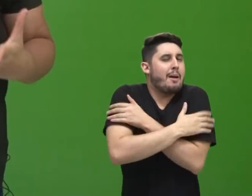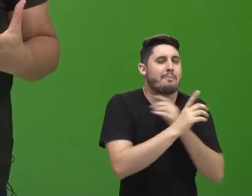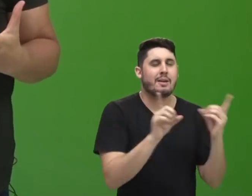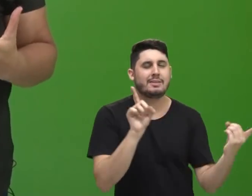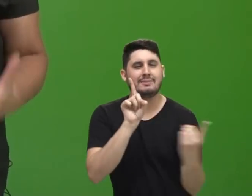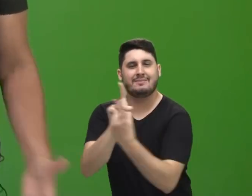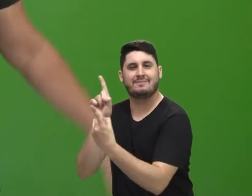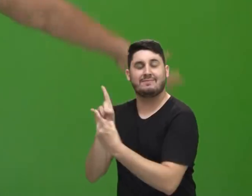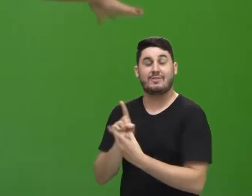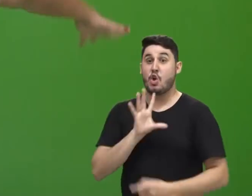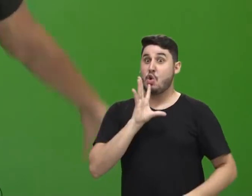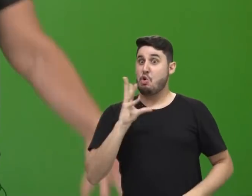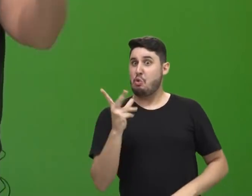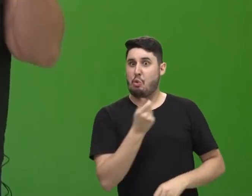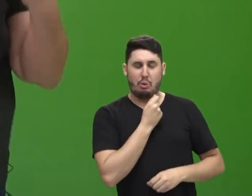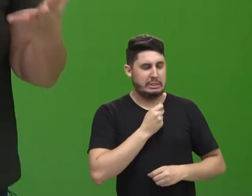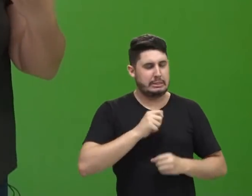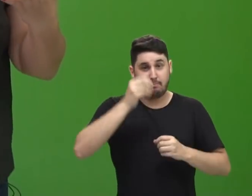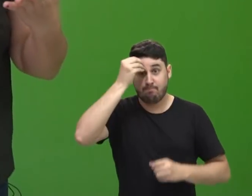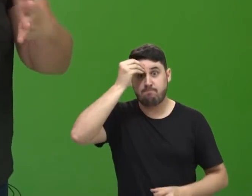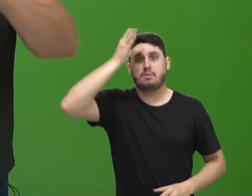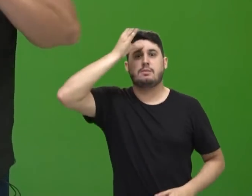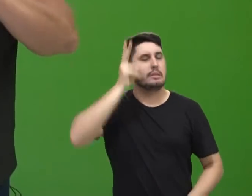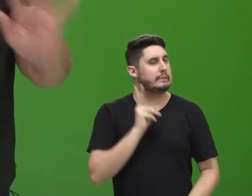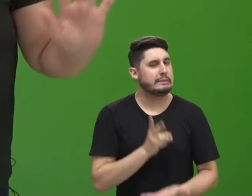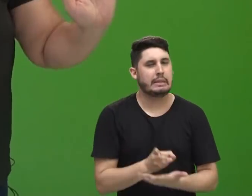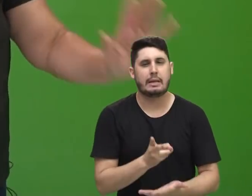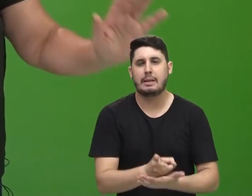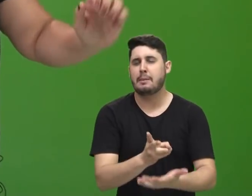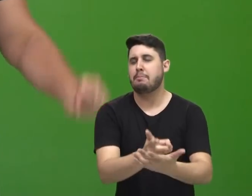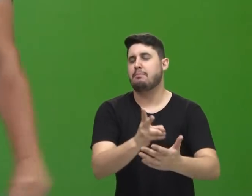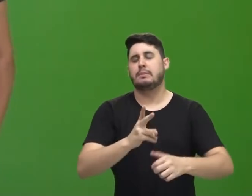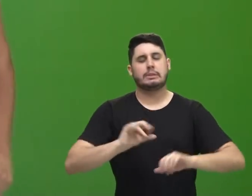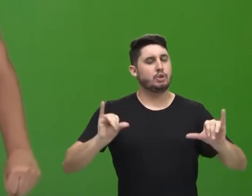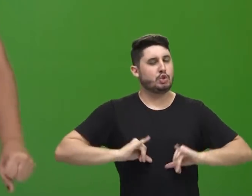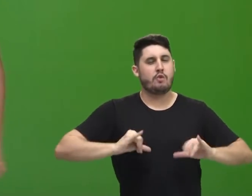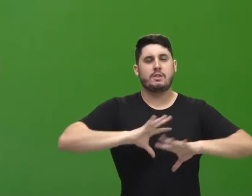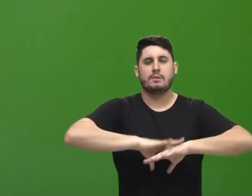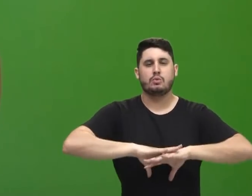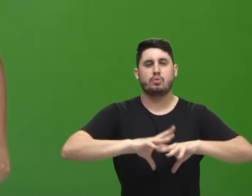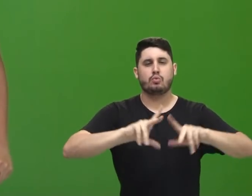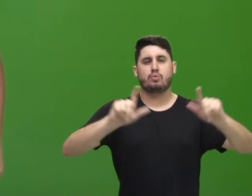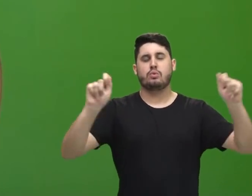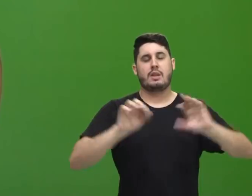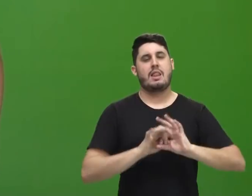de conhecimento, para frente seguiremos, livres de todas as dores.